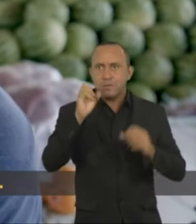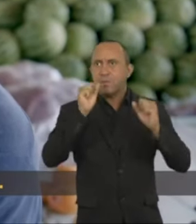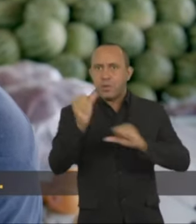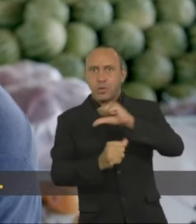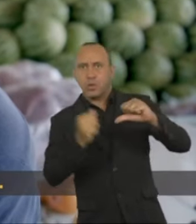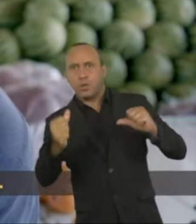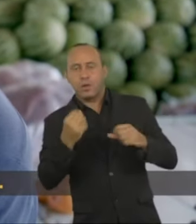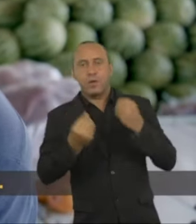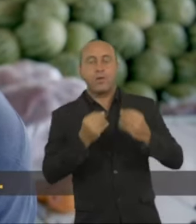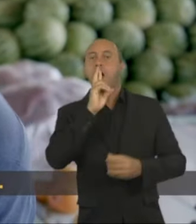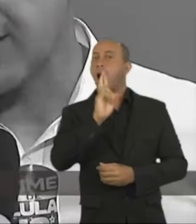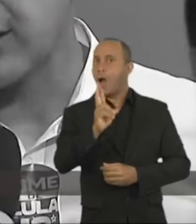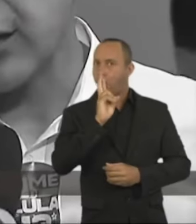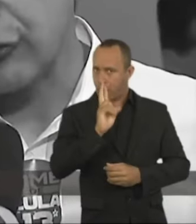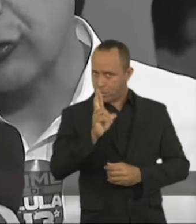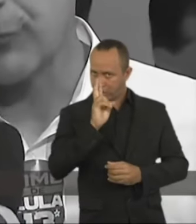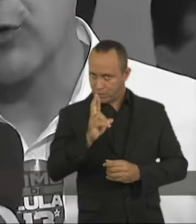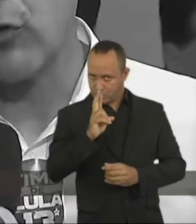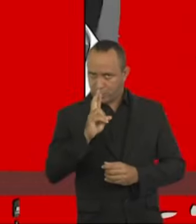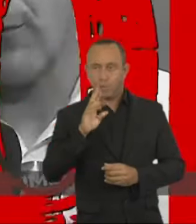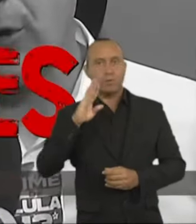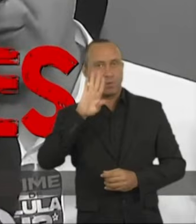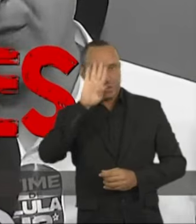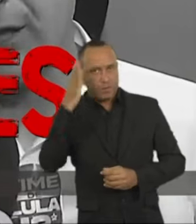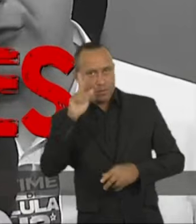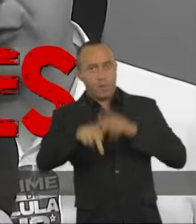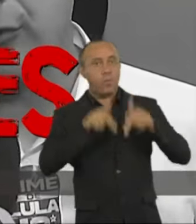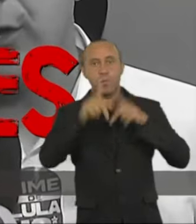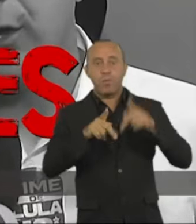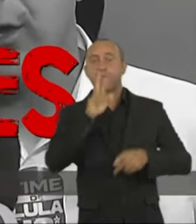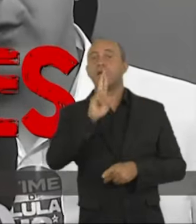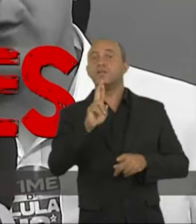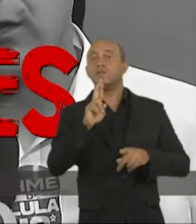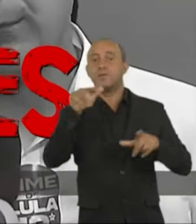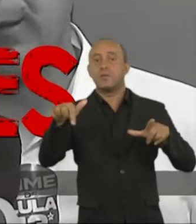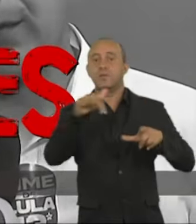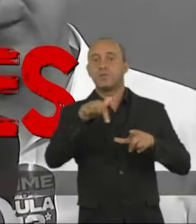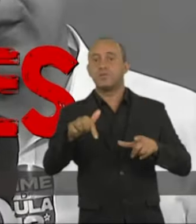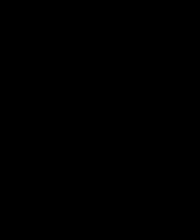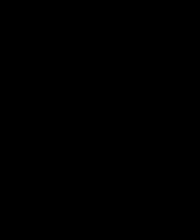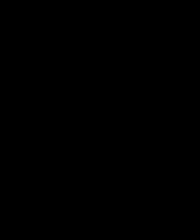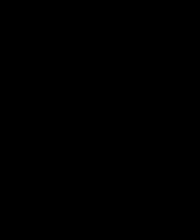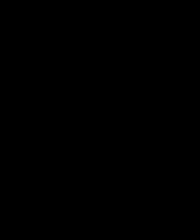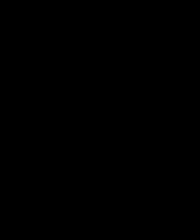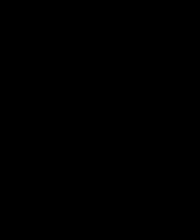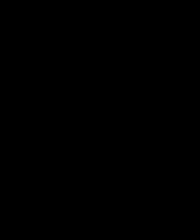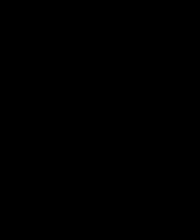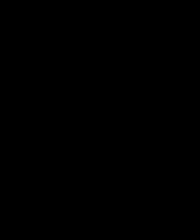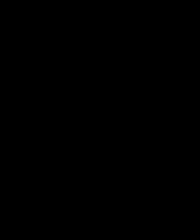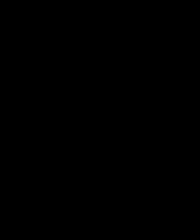para ele ver o poder que a gente tem. A resposta a essa traição, o povo dará nas urnas.